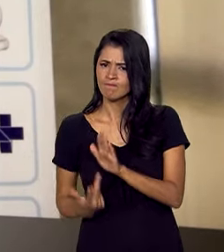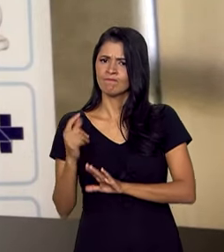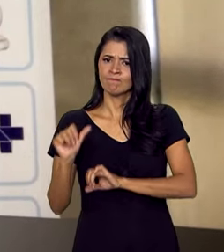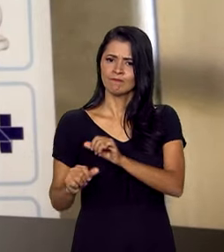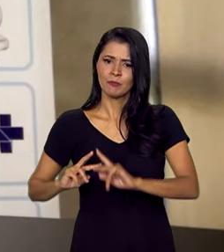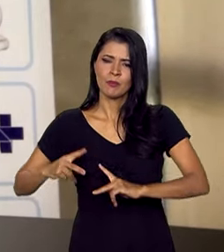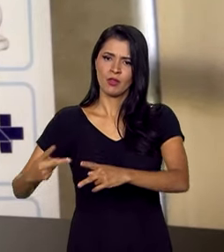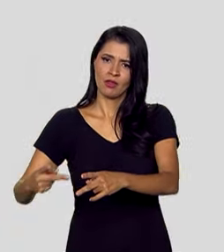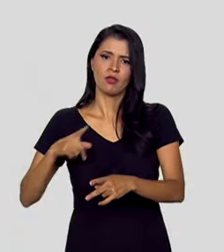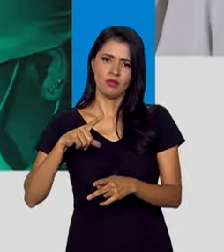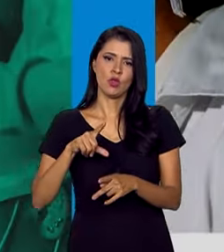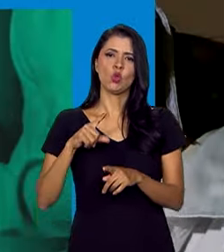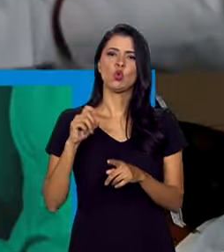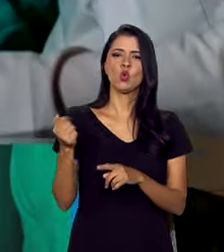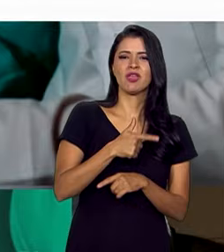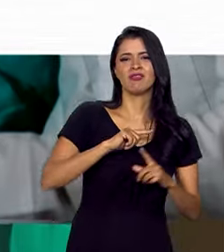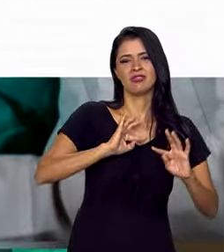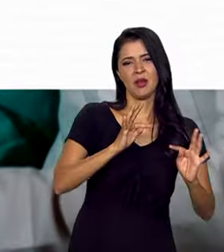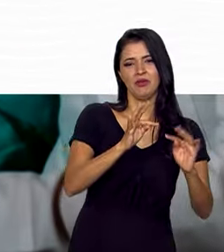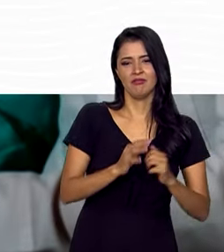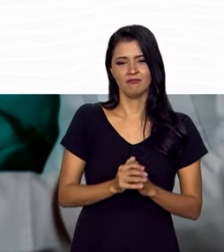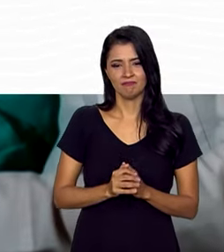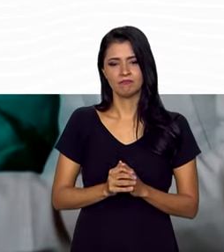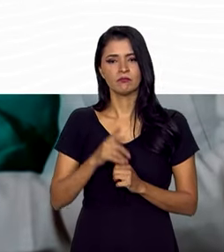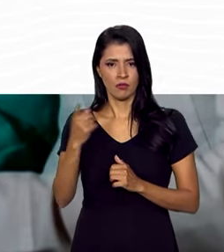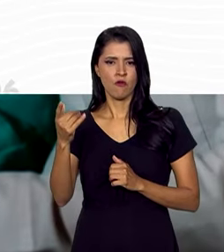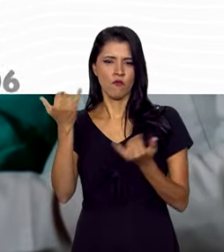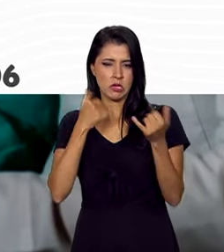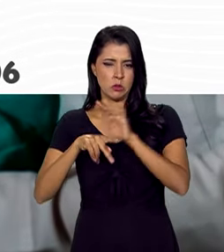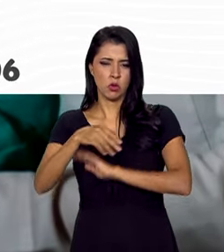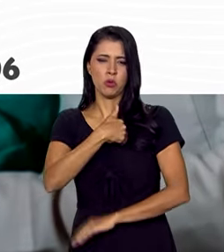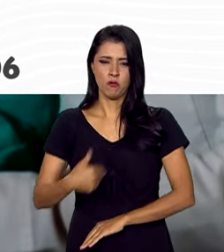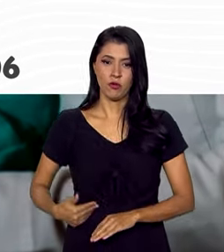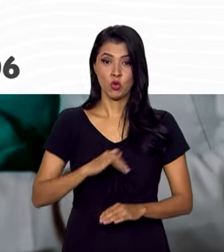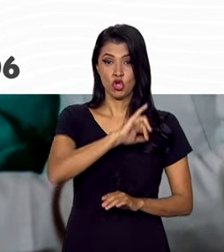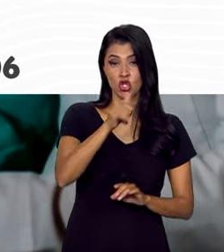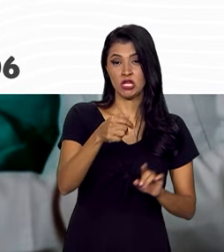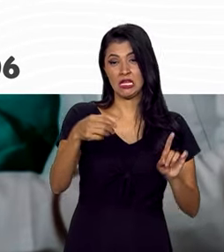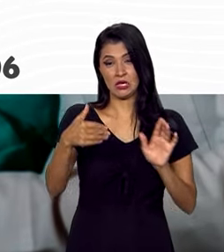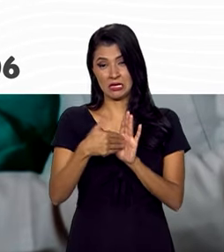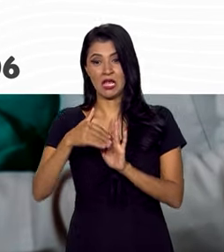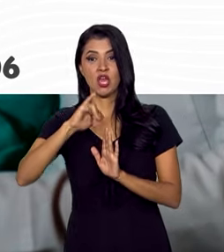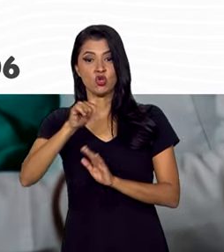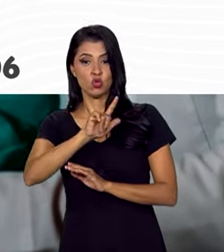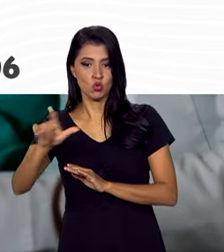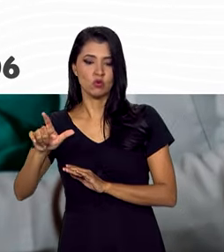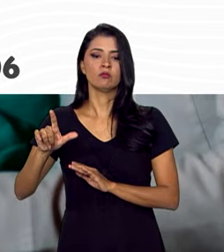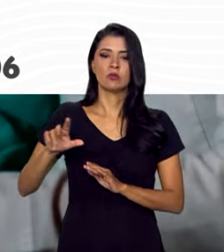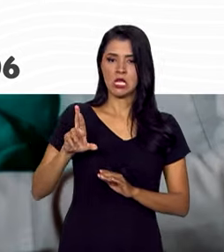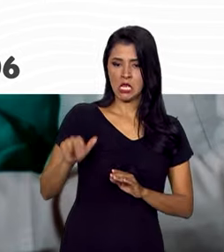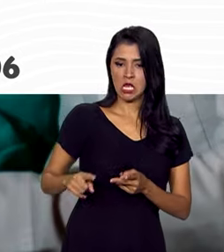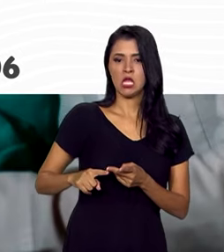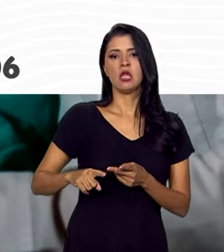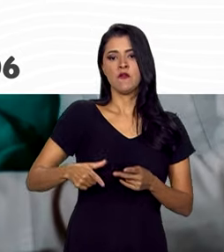terapia renal substitutiva. Segundo dados do governo, de janeiro a junho deste ano, rins, fígado e